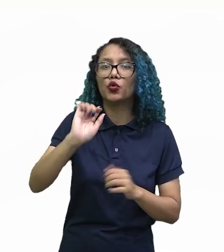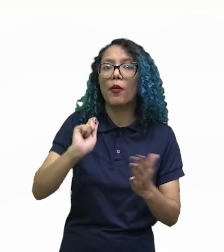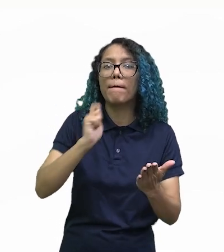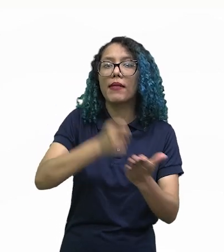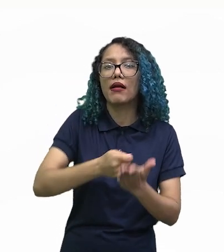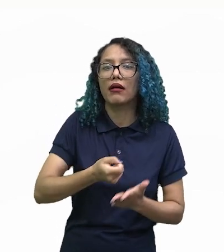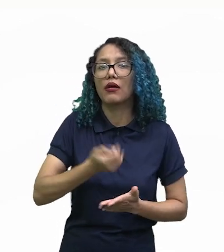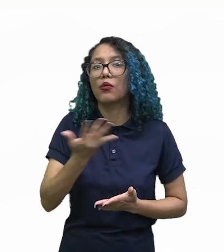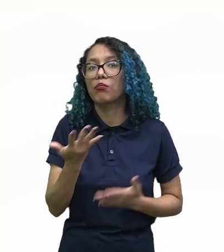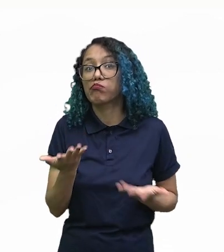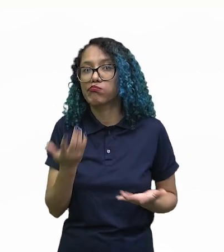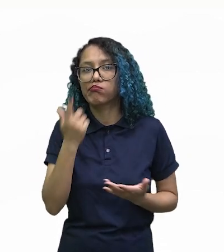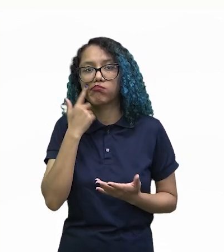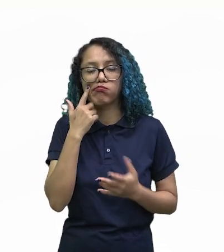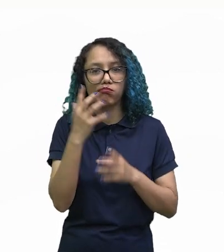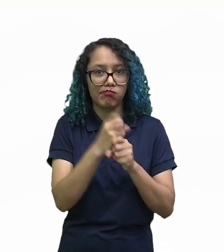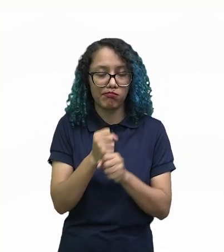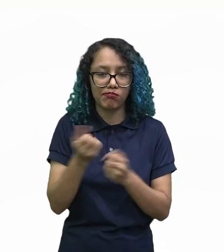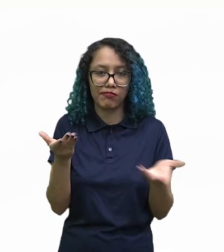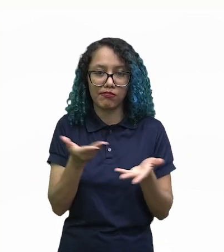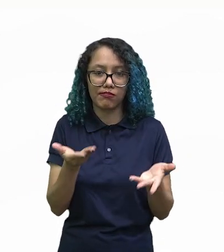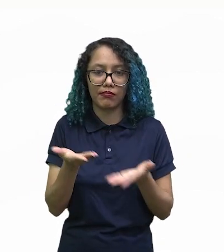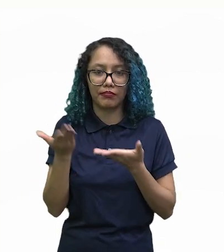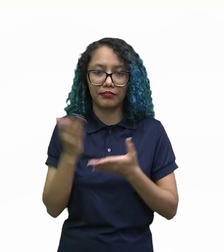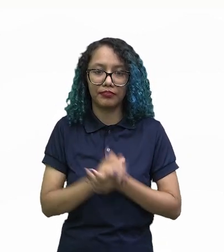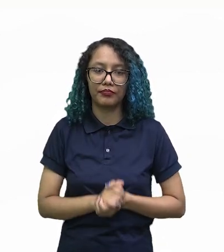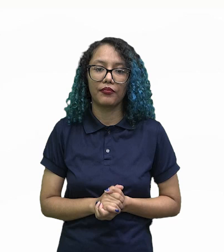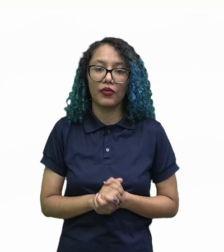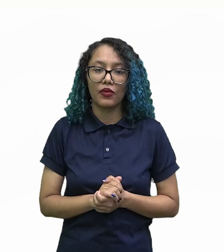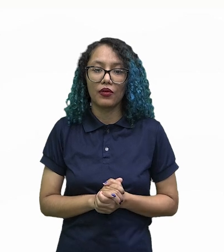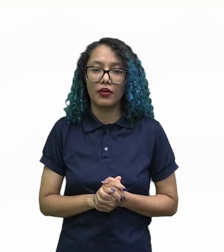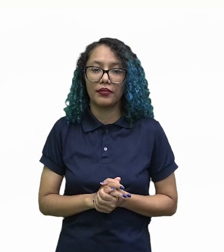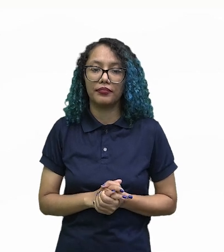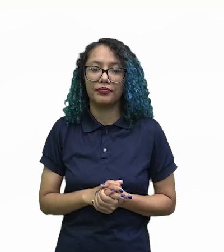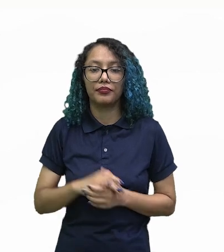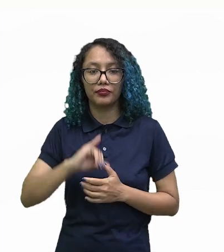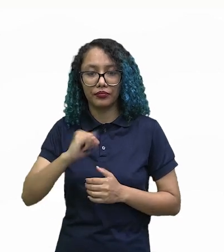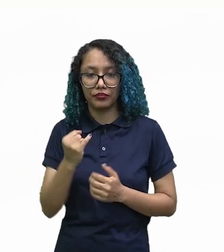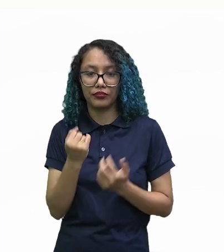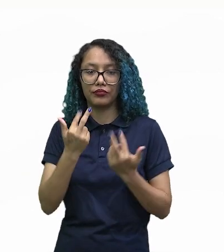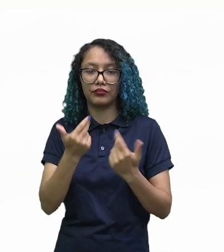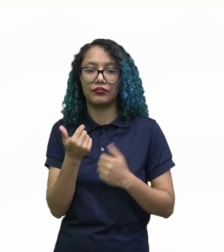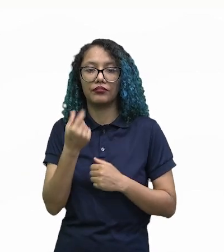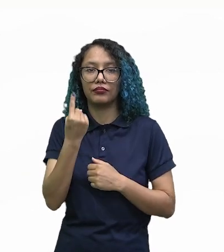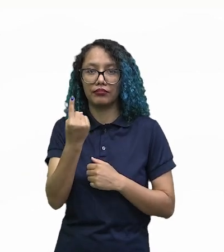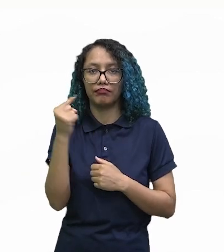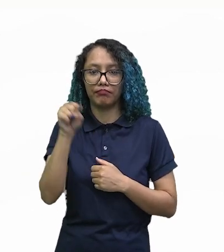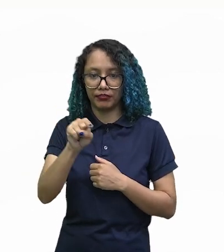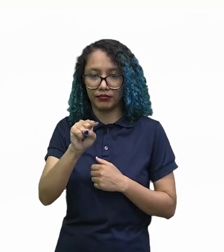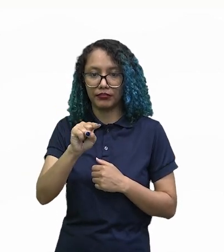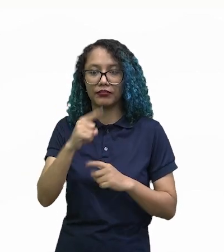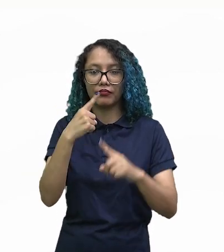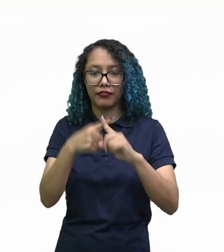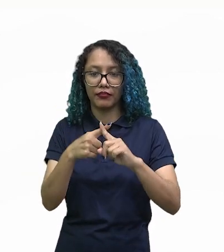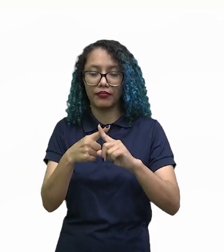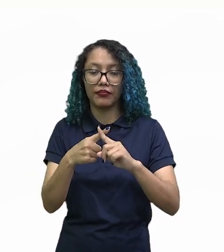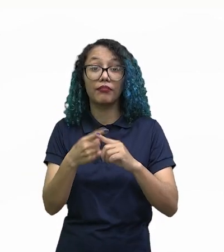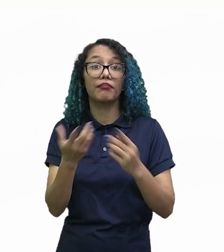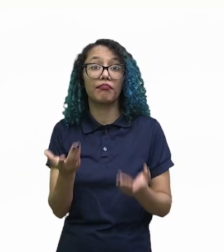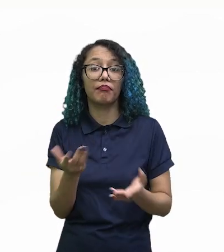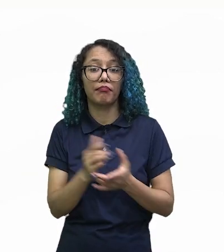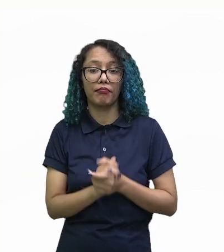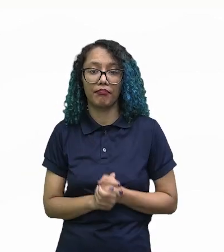cobrados? Vamos lá calcular? Juros, capital, que aqui no caso será de 1.000, multiplicado por